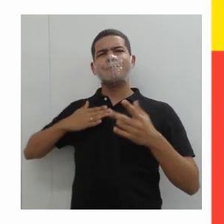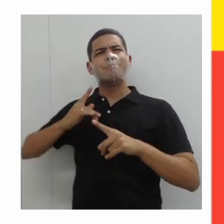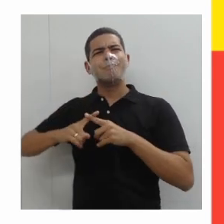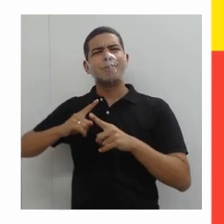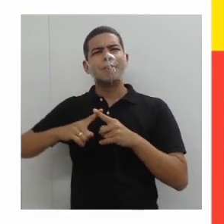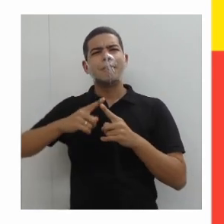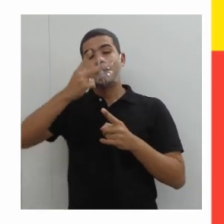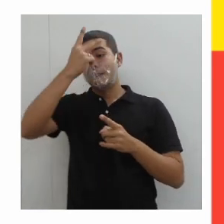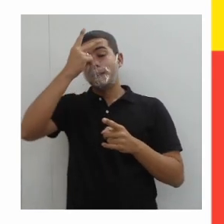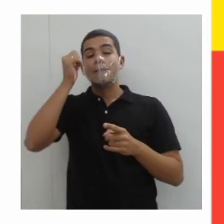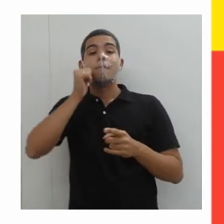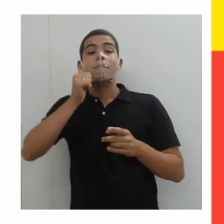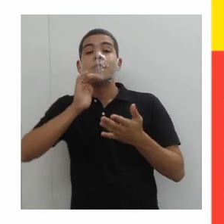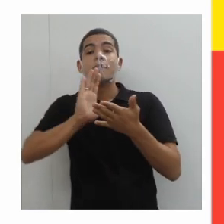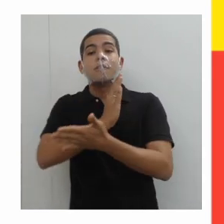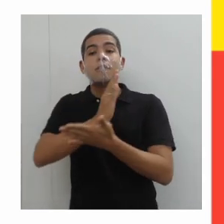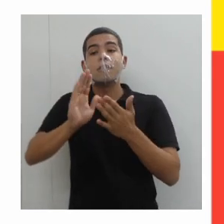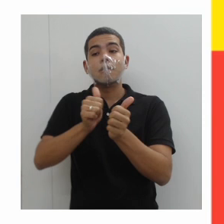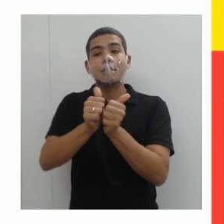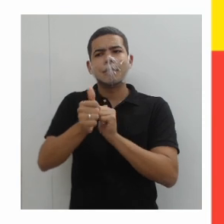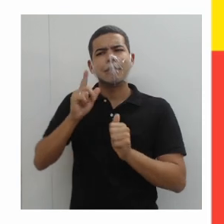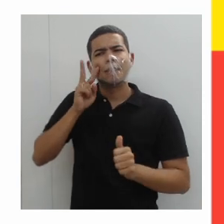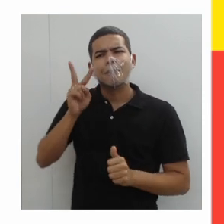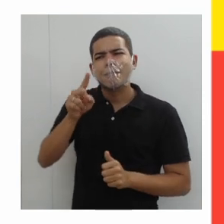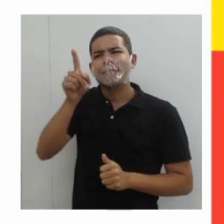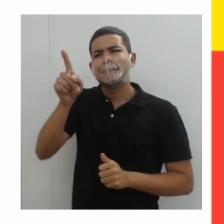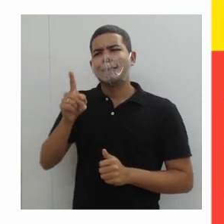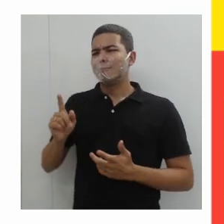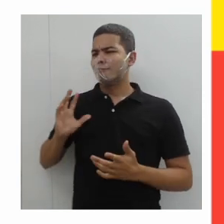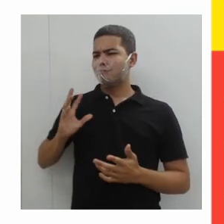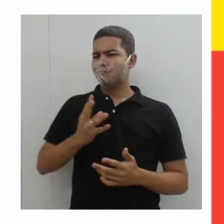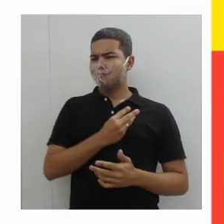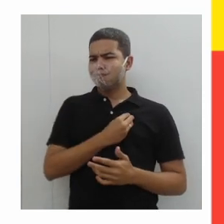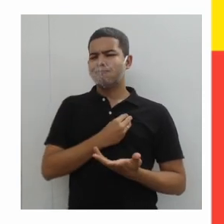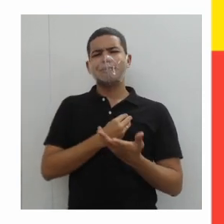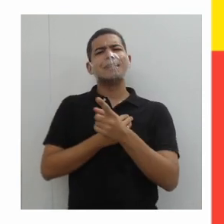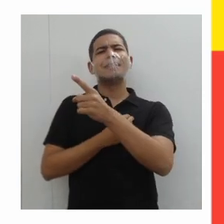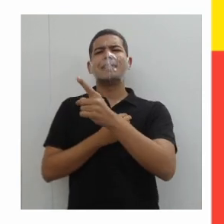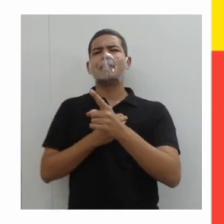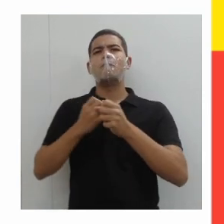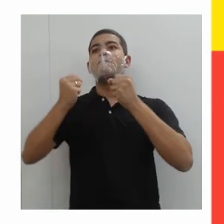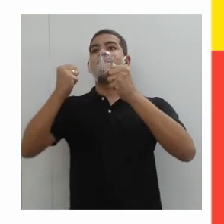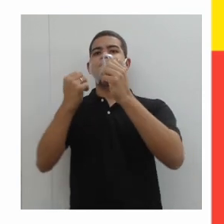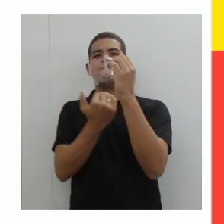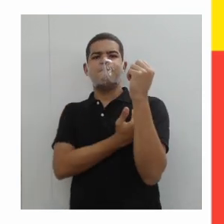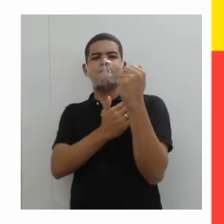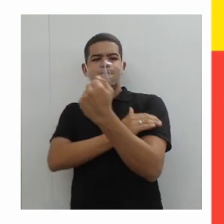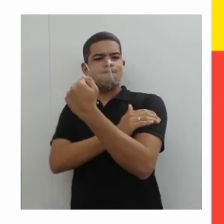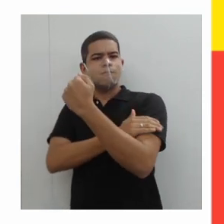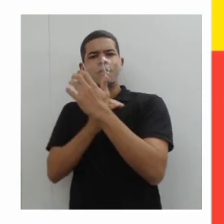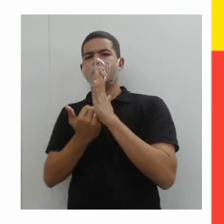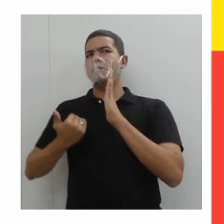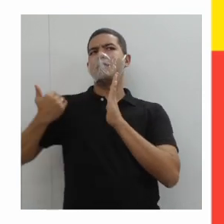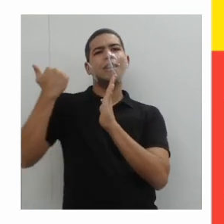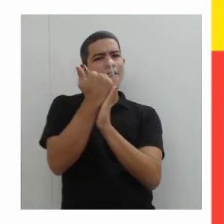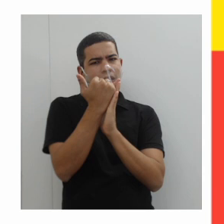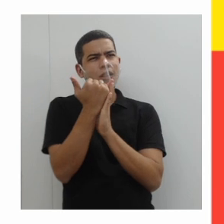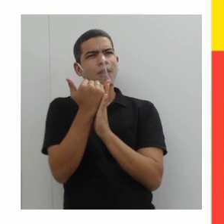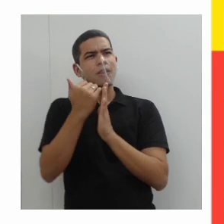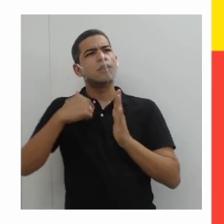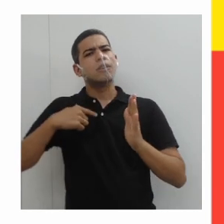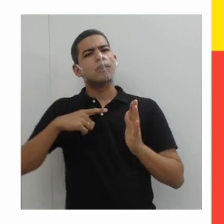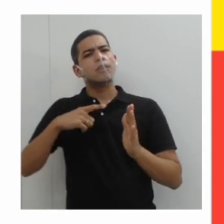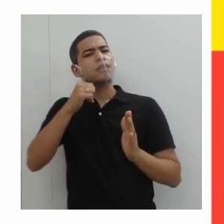alegação de algumas jogadoras a respeito de que uma mulher transexual teria uma força física maior do que as jogadoras